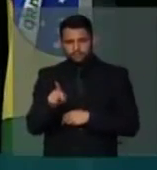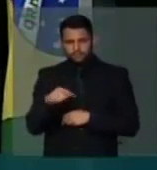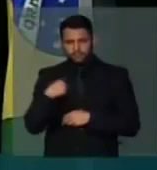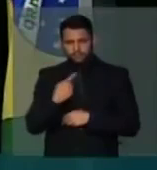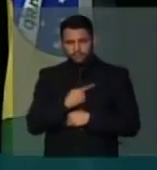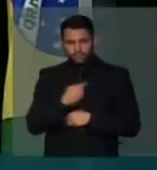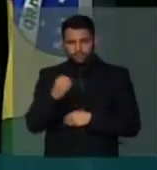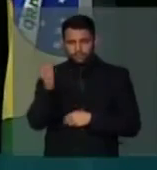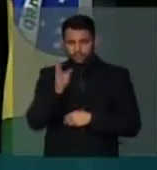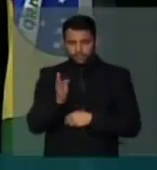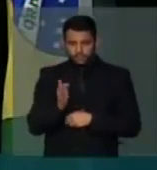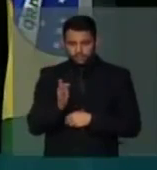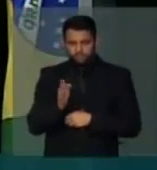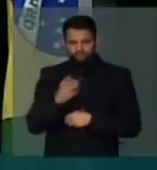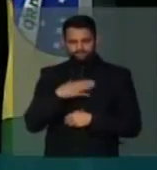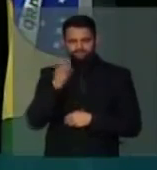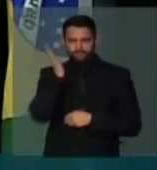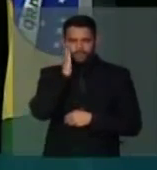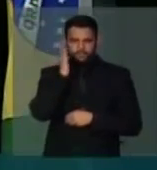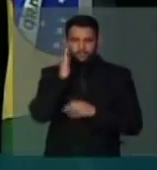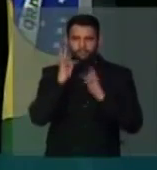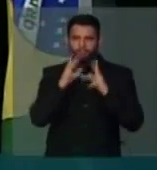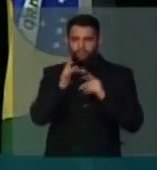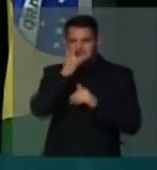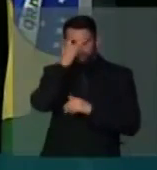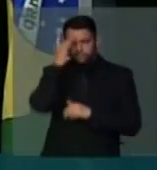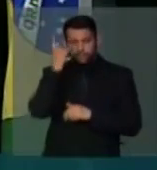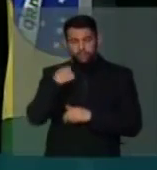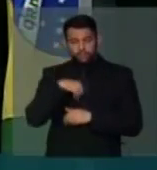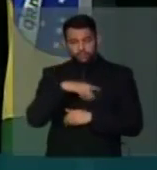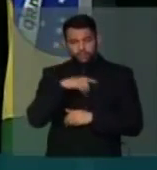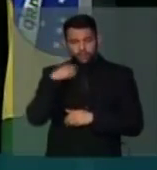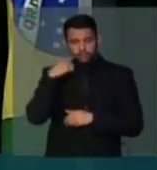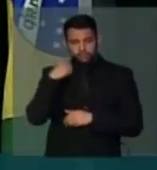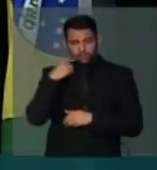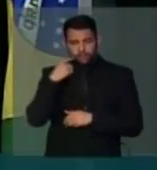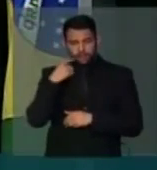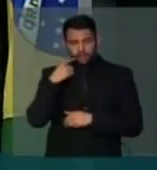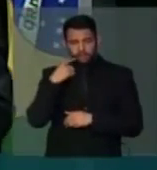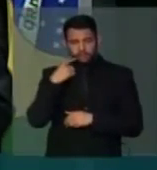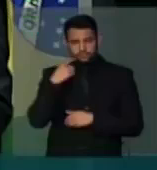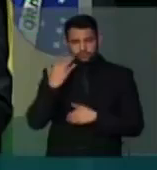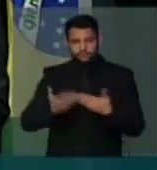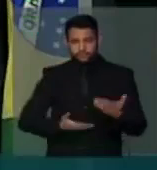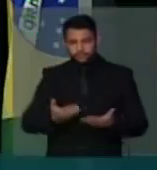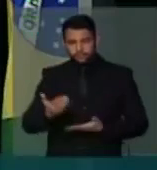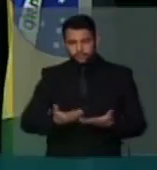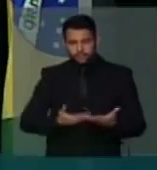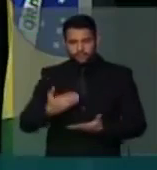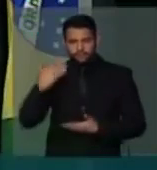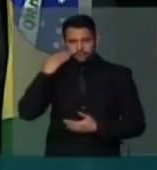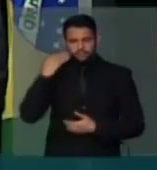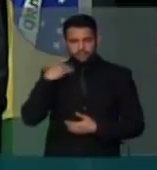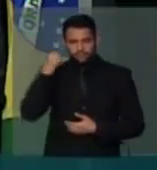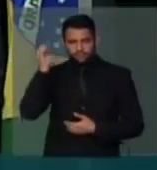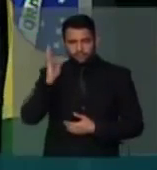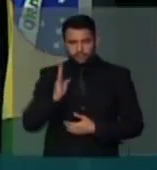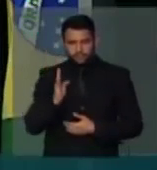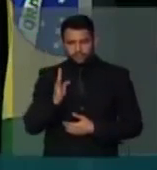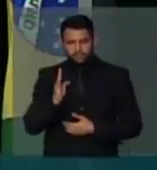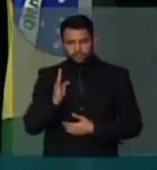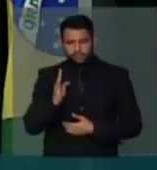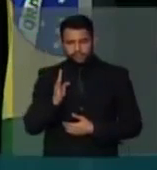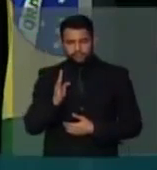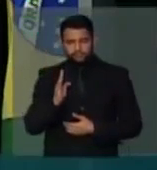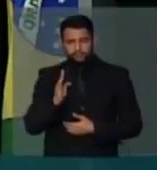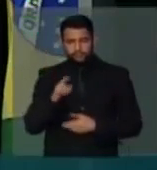nosso país. Eu sei, todos nós sabemos, eu sou advogado, sou funcionário de carreira do Banco do Brasil, por conta